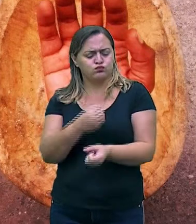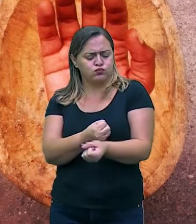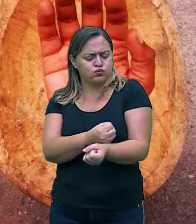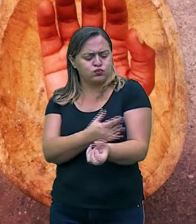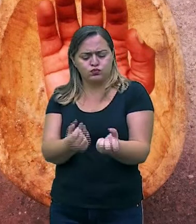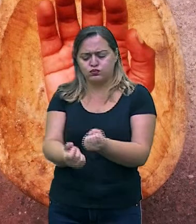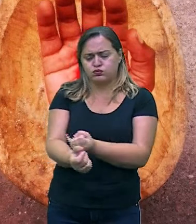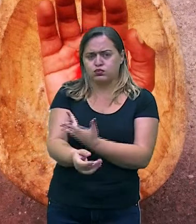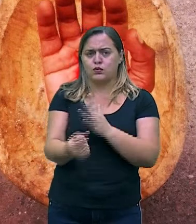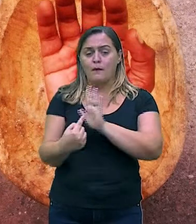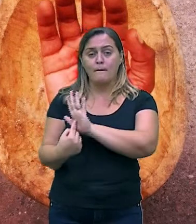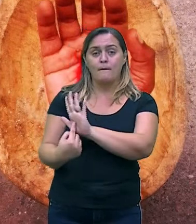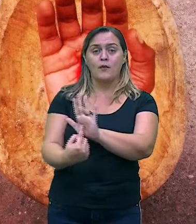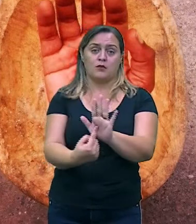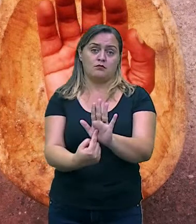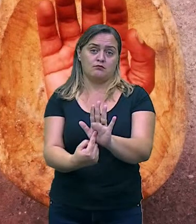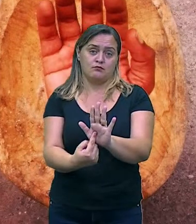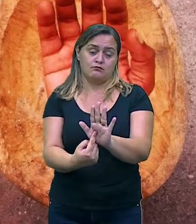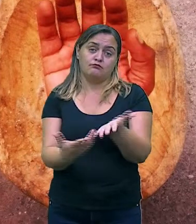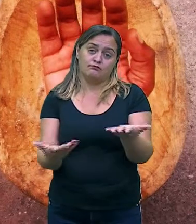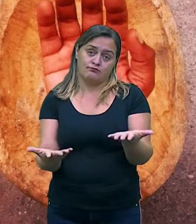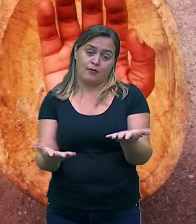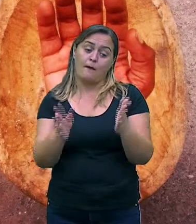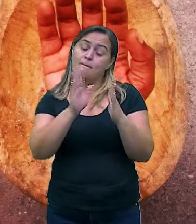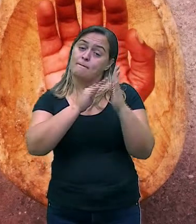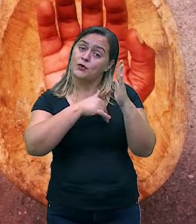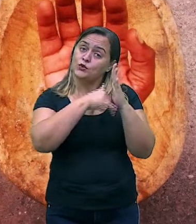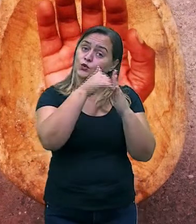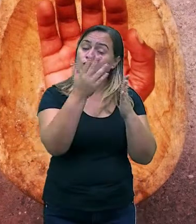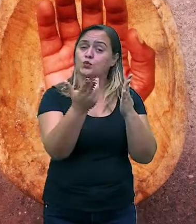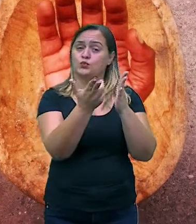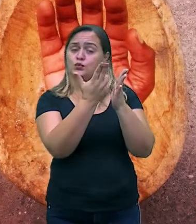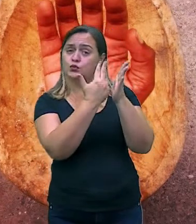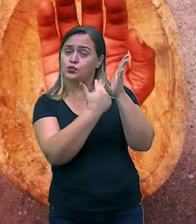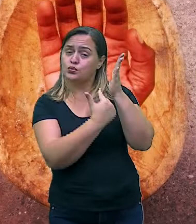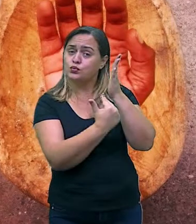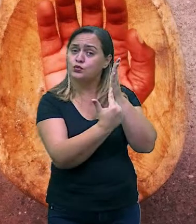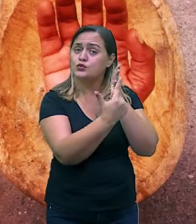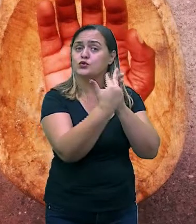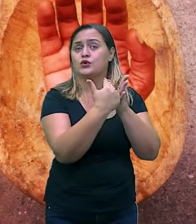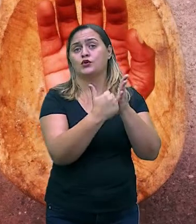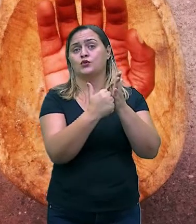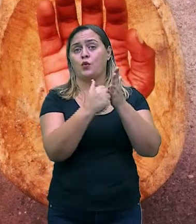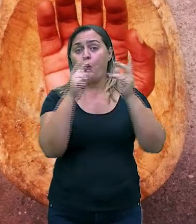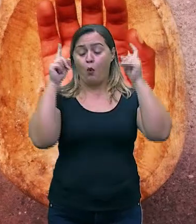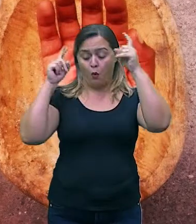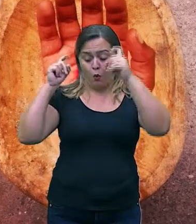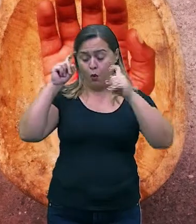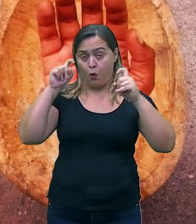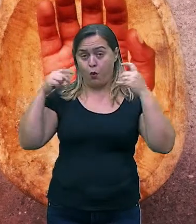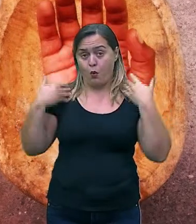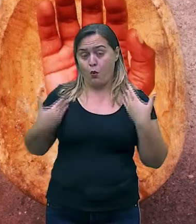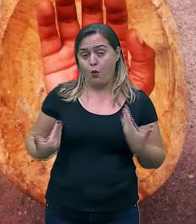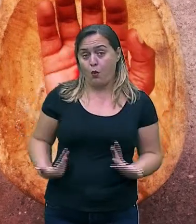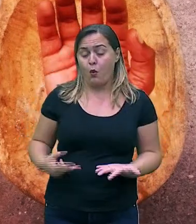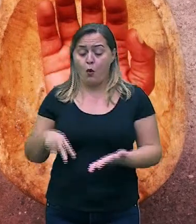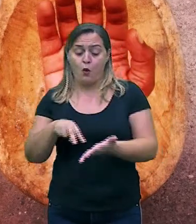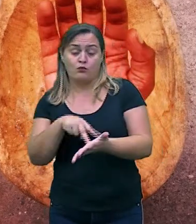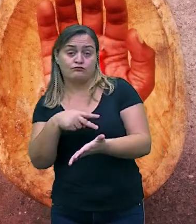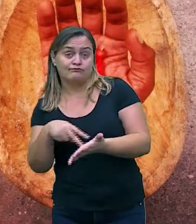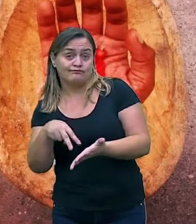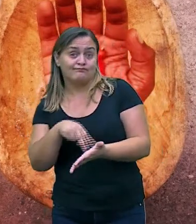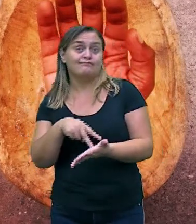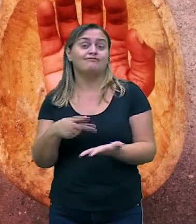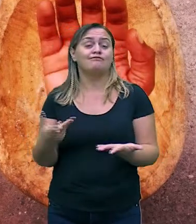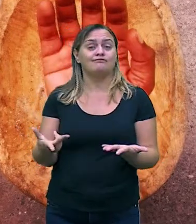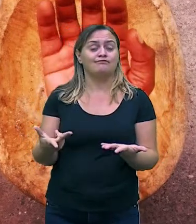Seja ela na pintura, no desenho, seja ela na própria expressão corporal, através das danças,